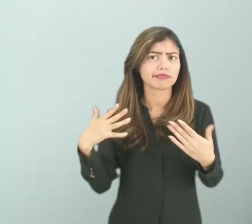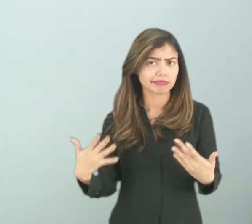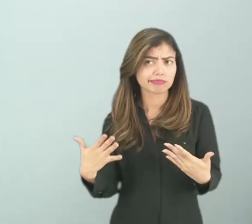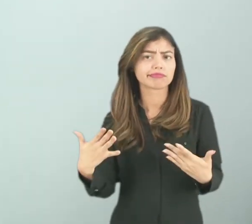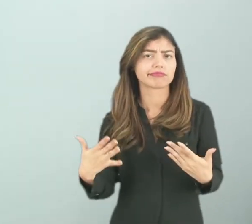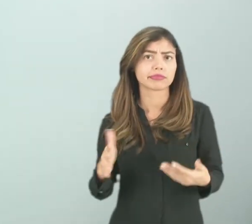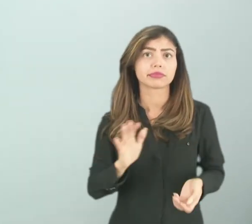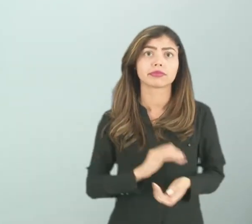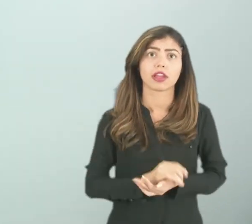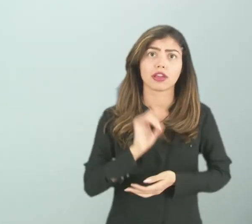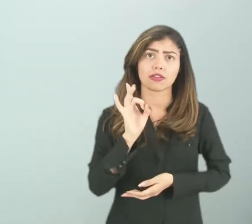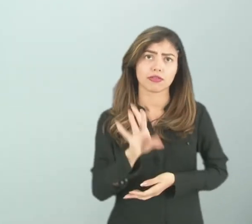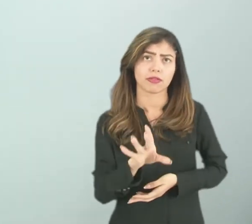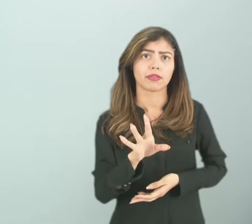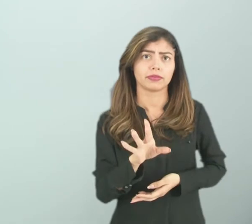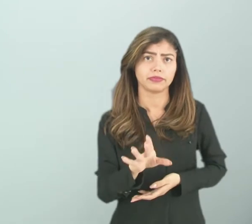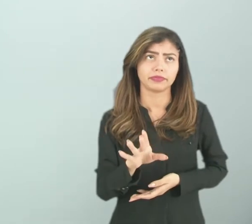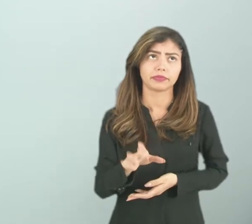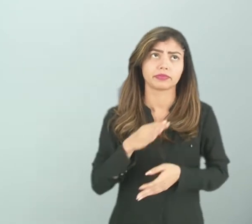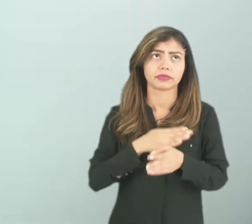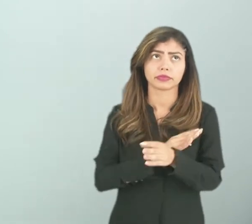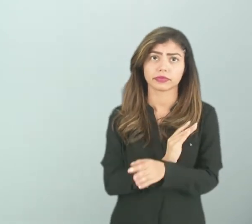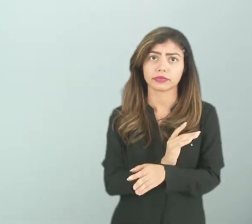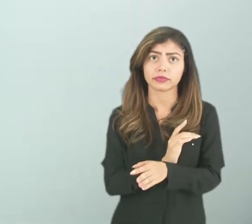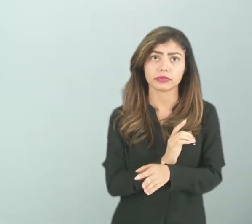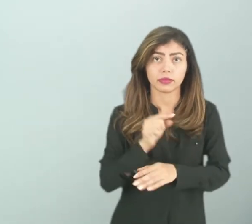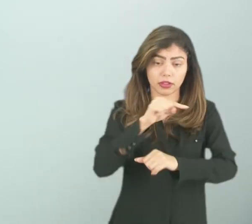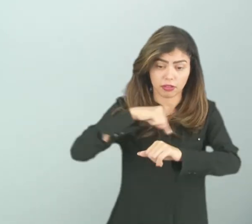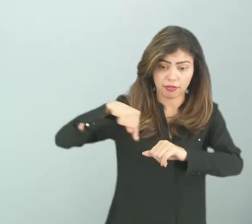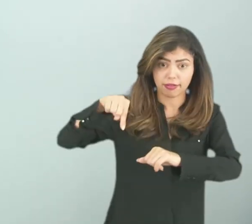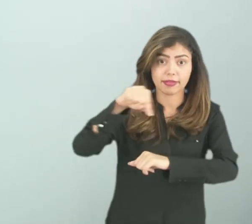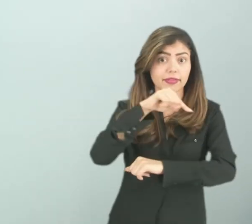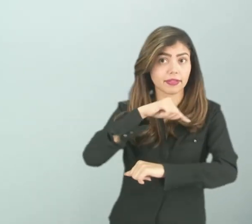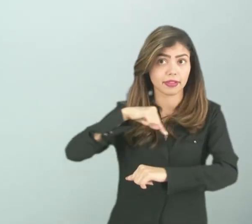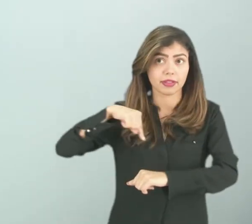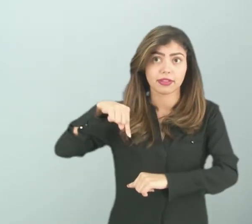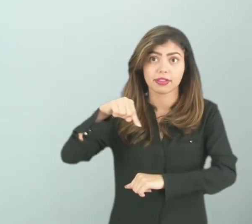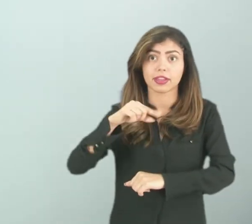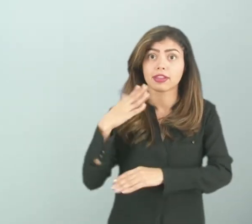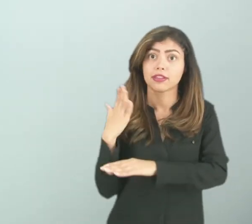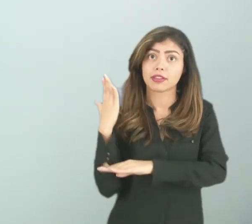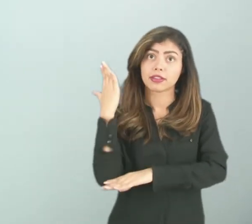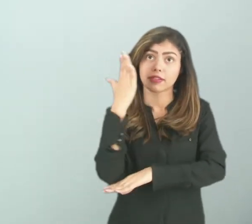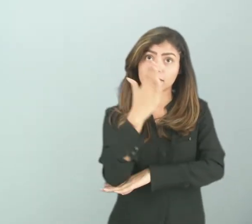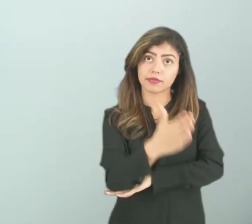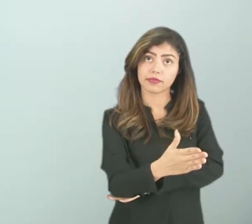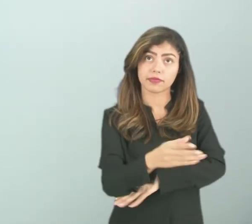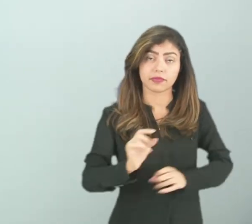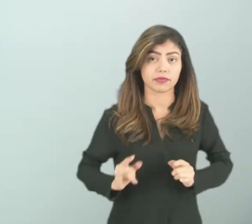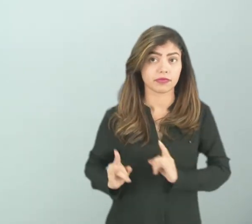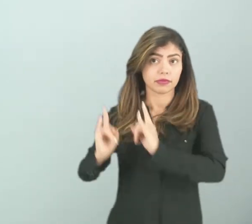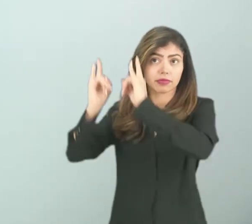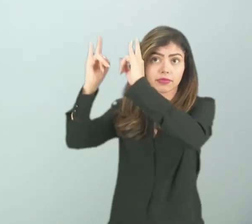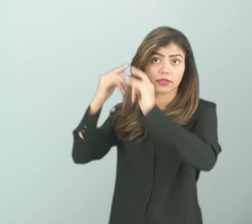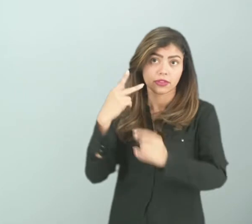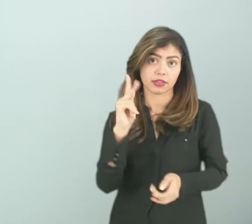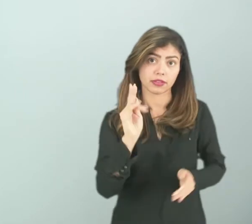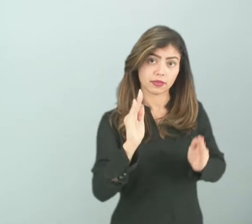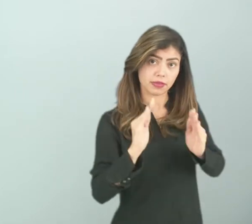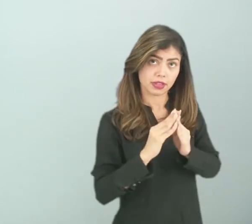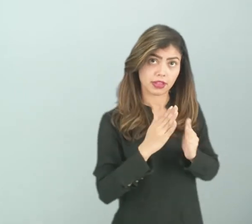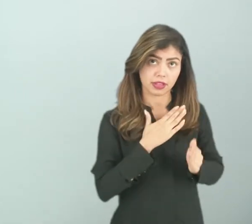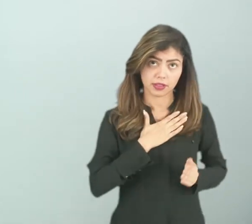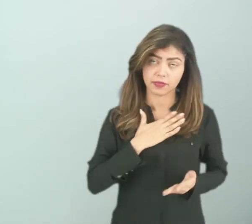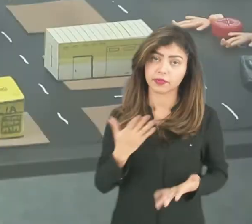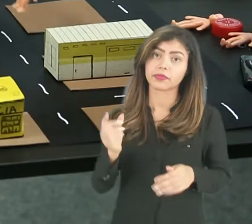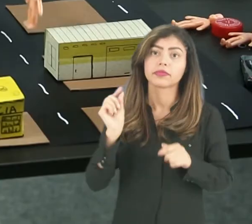né? Era só eu passar pela rotatória e seguir em direção ao prédio logo depois da minha casa.